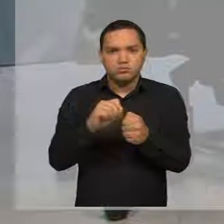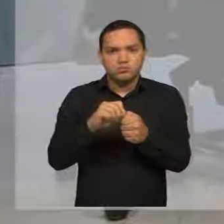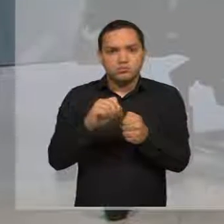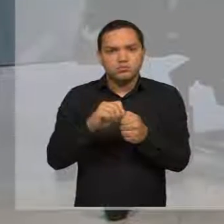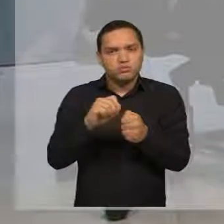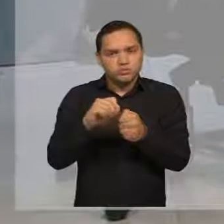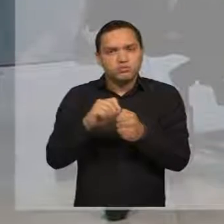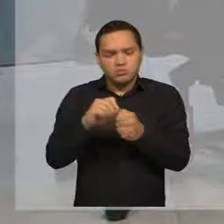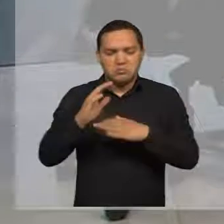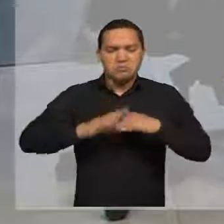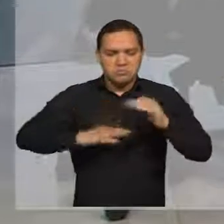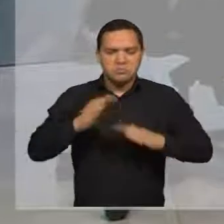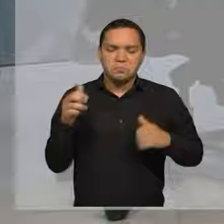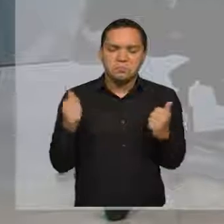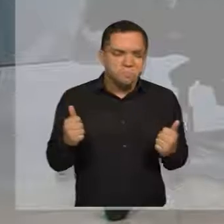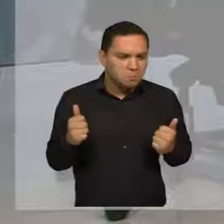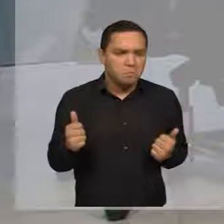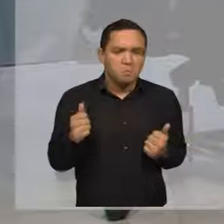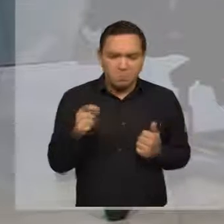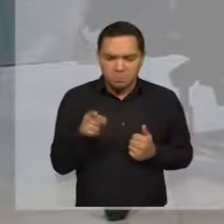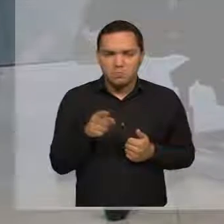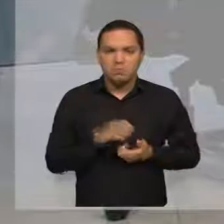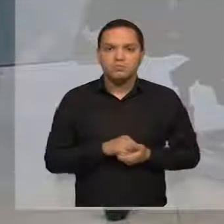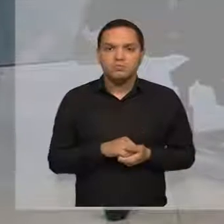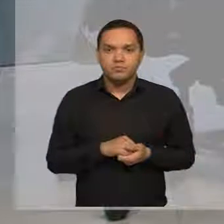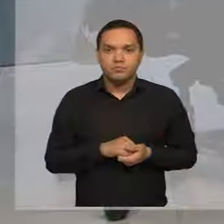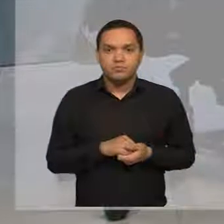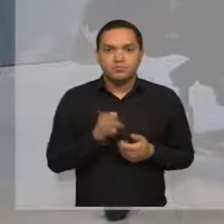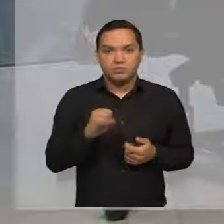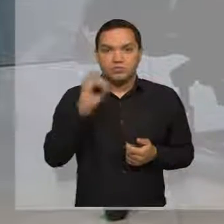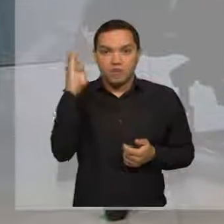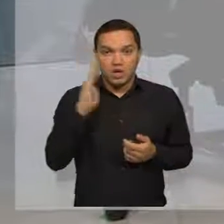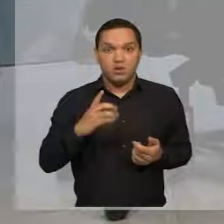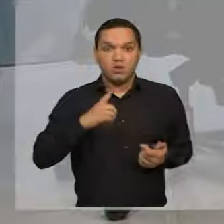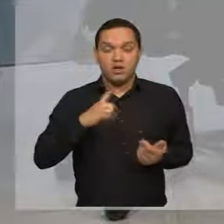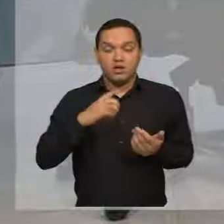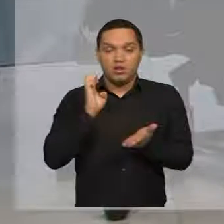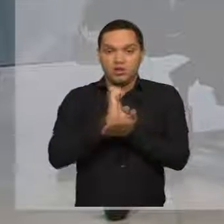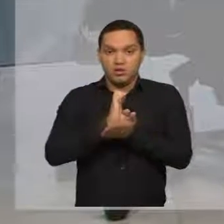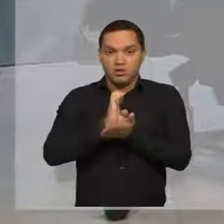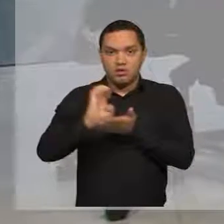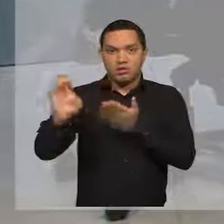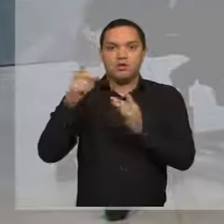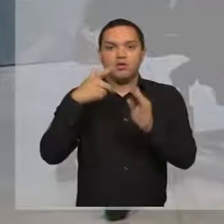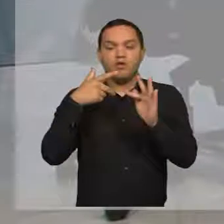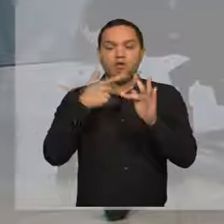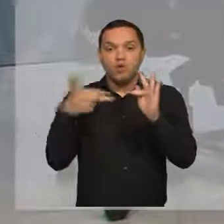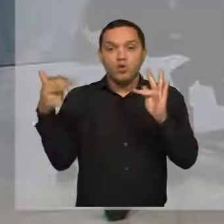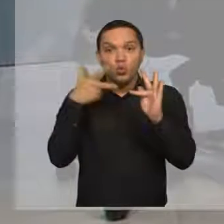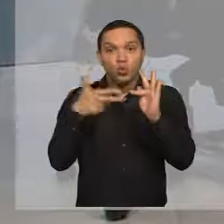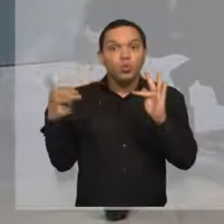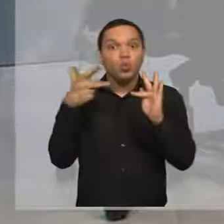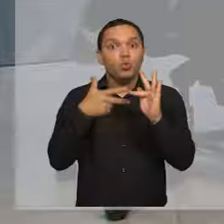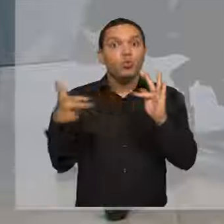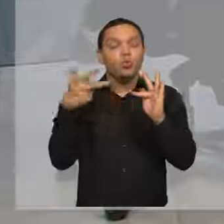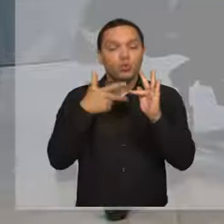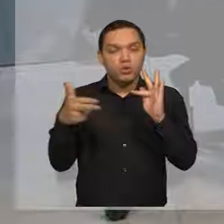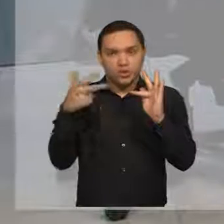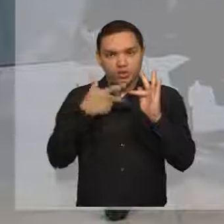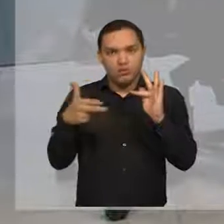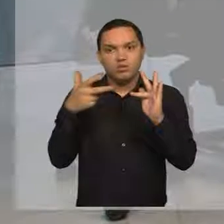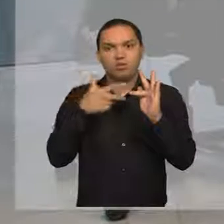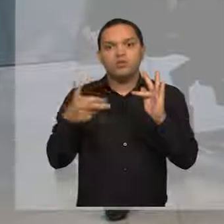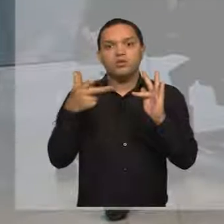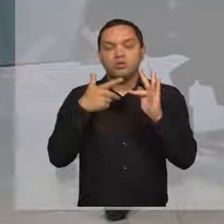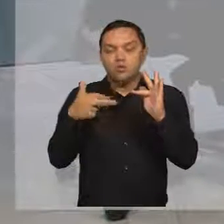certa competência. Olha, se a gente pegar, por exemplo... Se o Brasil exporta hoje frutas, por exemplo,